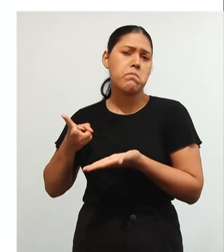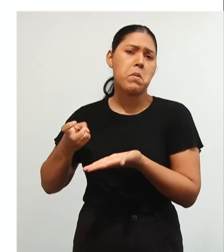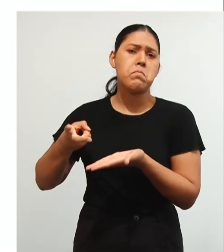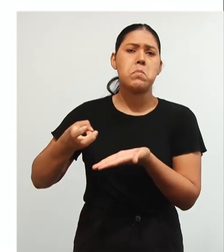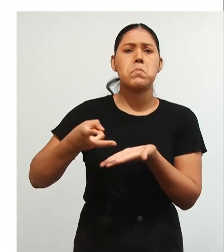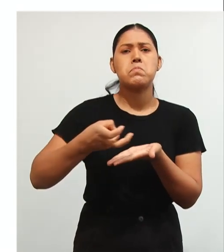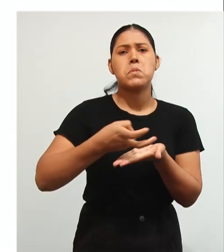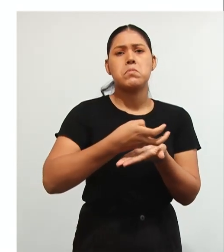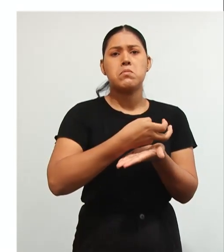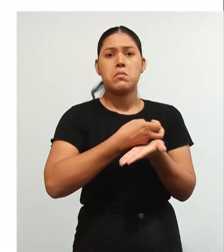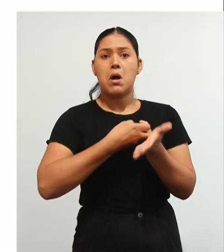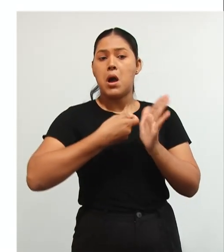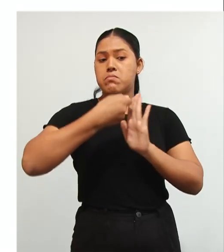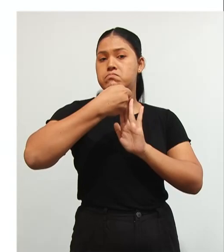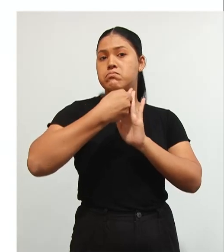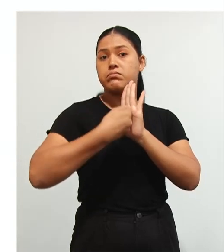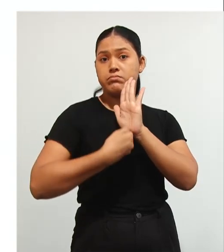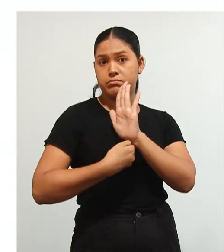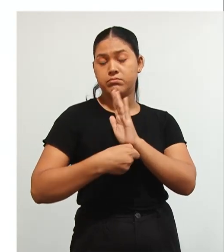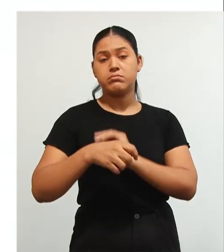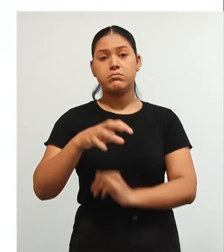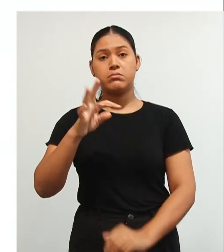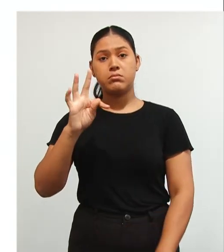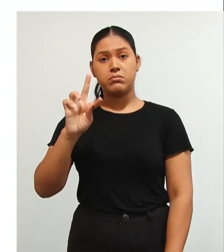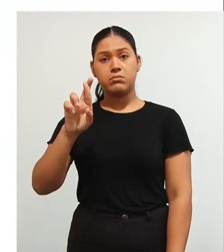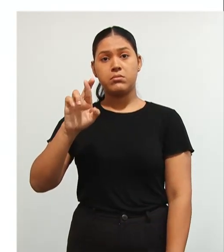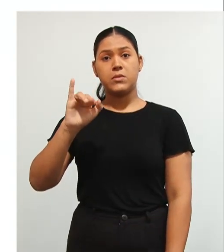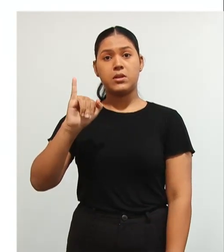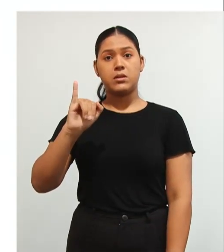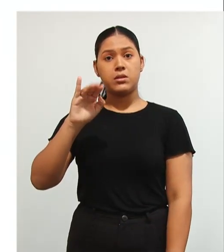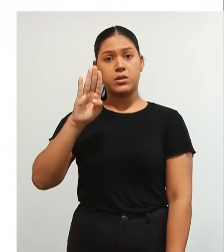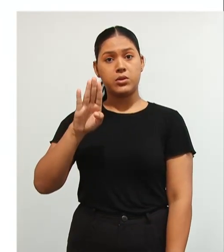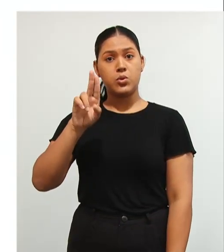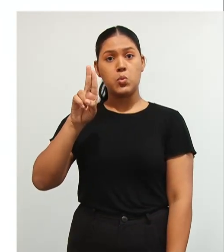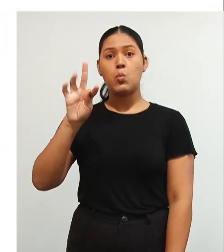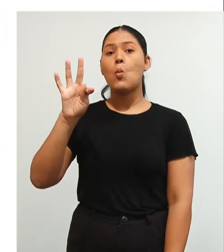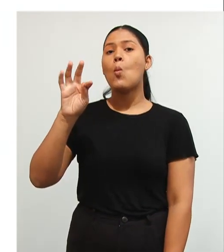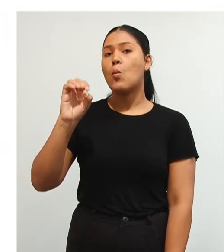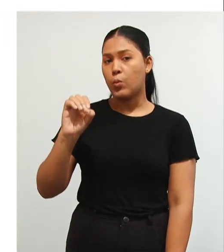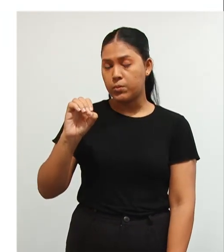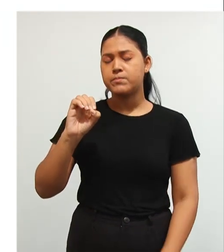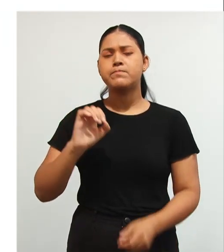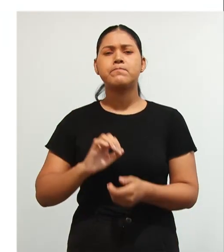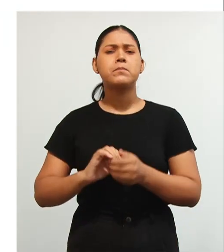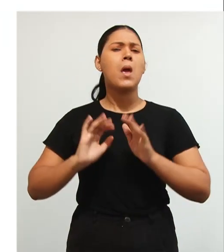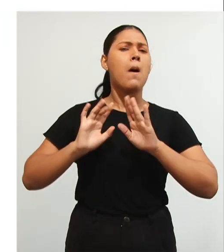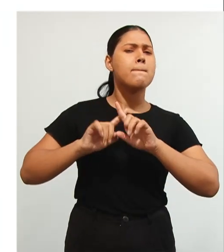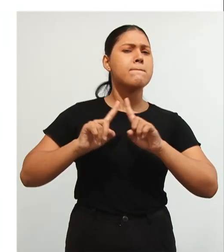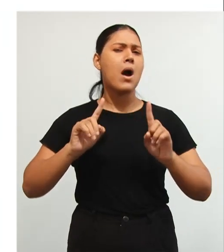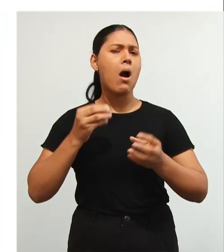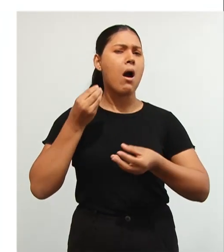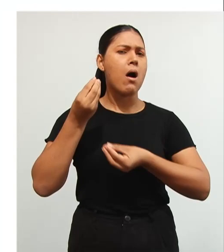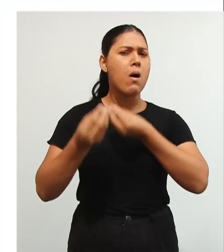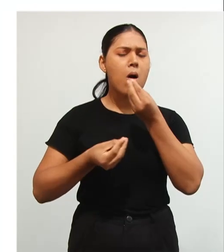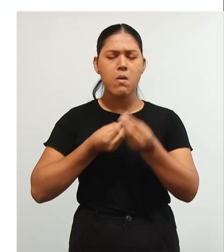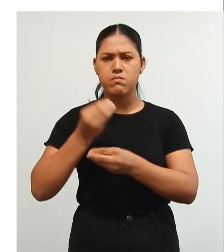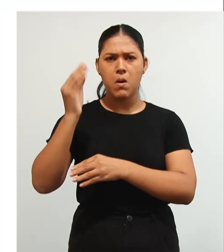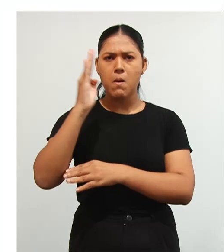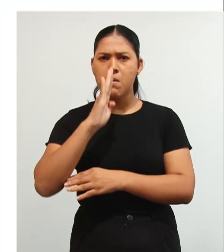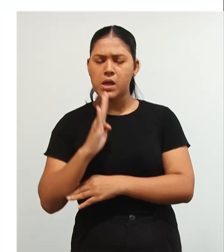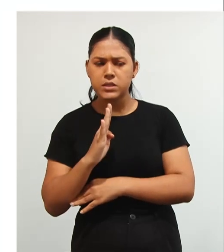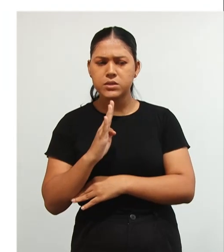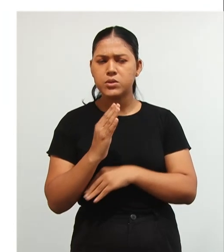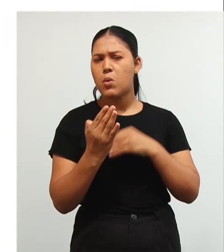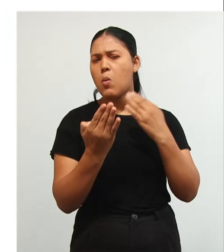discurso é uma base do argumento para reduzir o tamanho do Estado na economia. Mas como fica o Brasil quando comparado com demais países